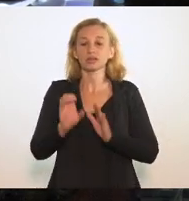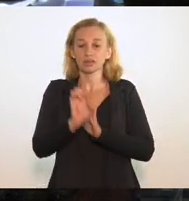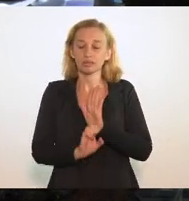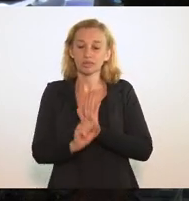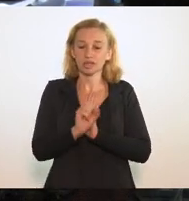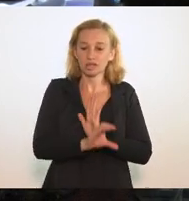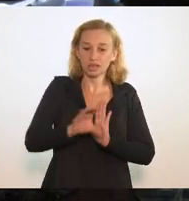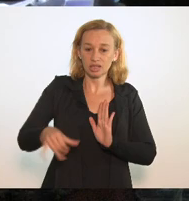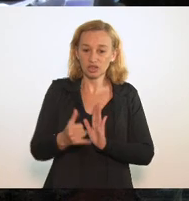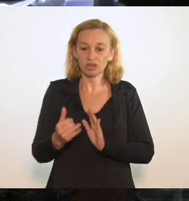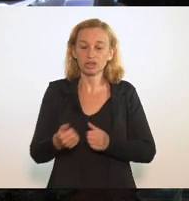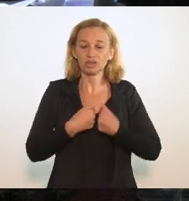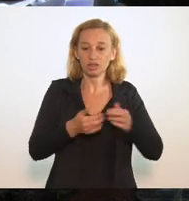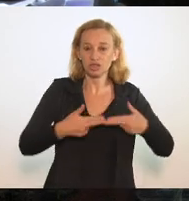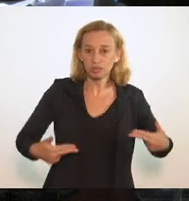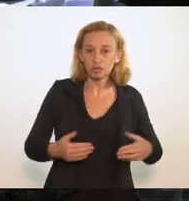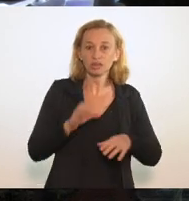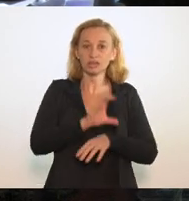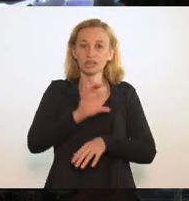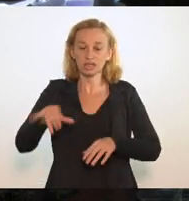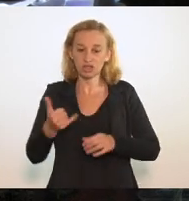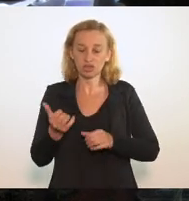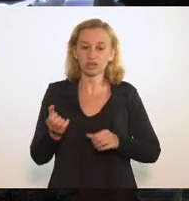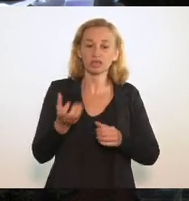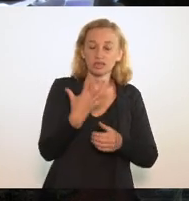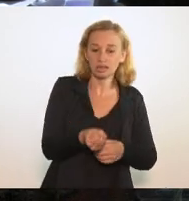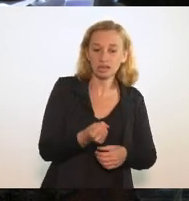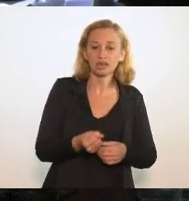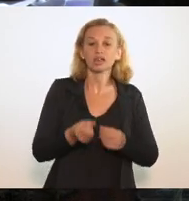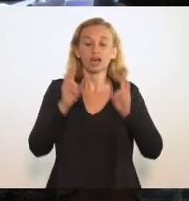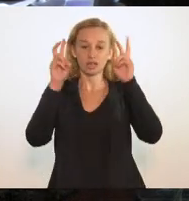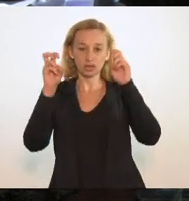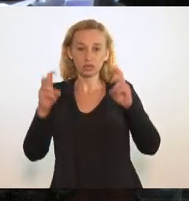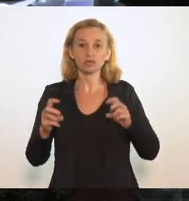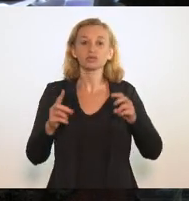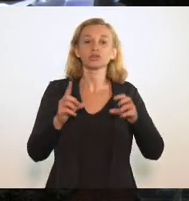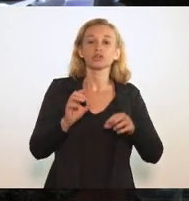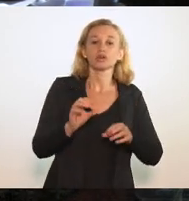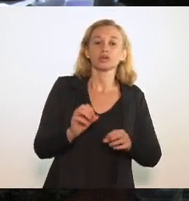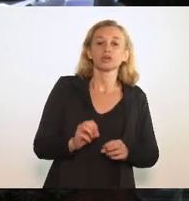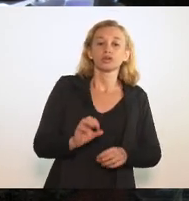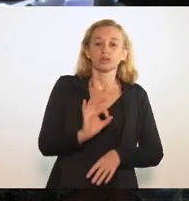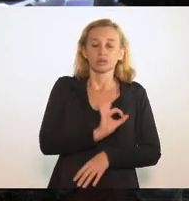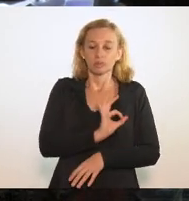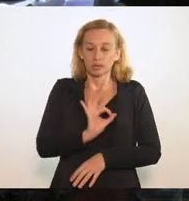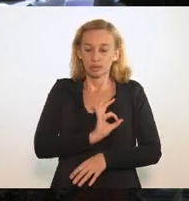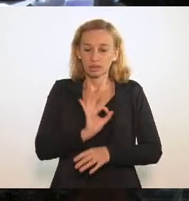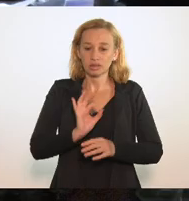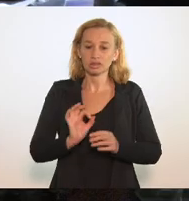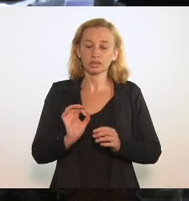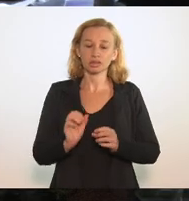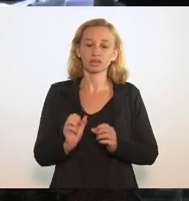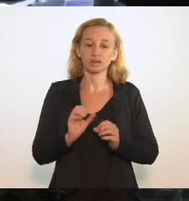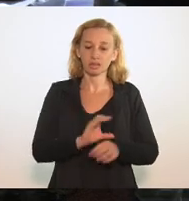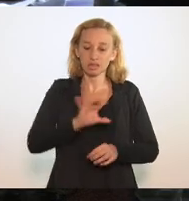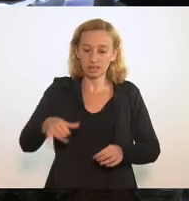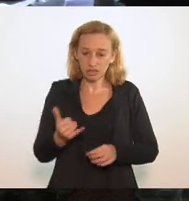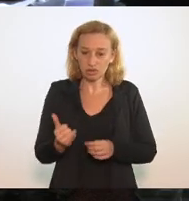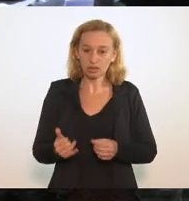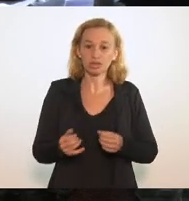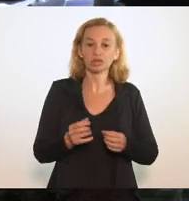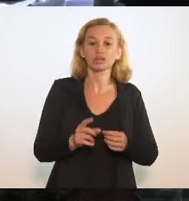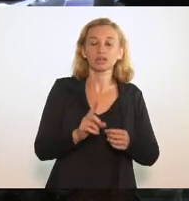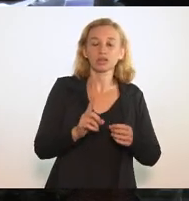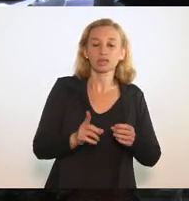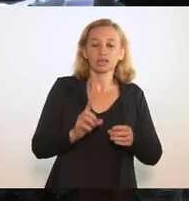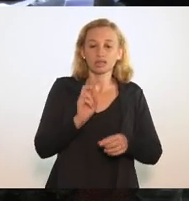De transporte, favorável com as emendas da CCJ. Assuntos municipais e desenvolvimento regional, favorável com as emendas da CCJ. Defesa do direito da mulher, favorável